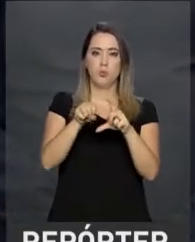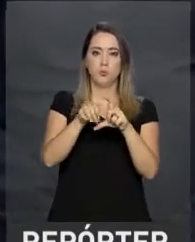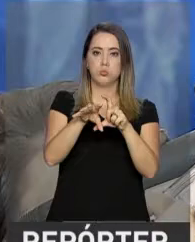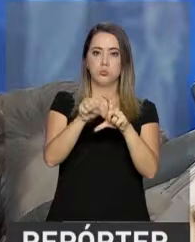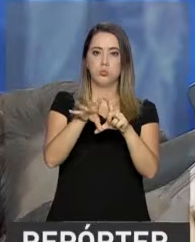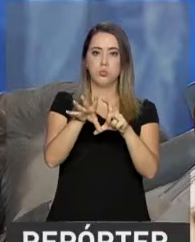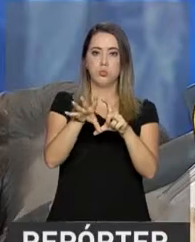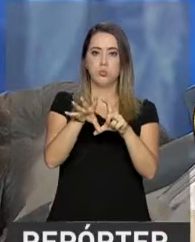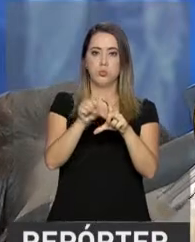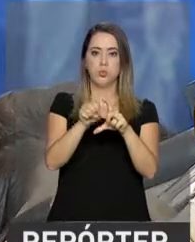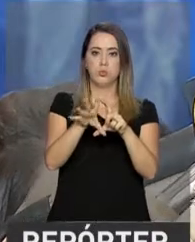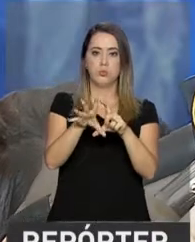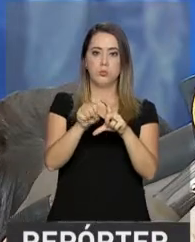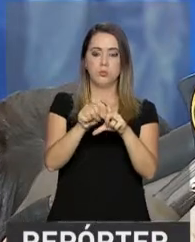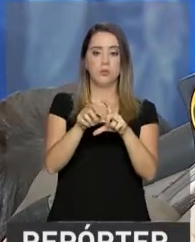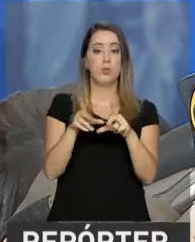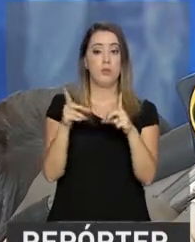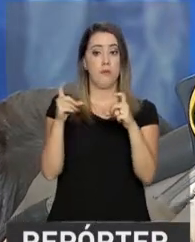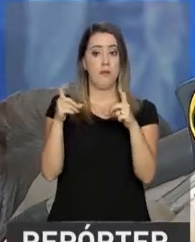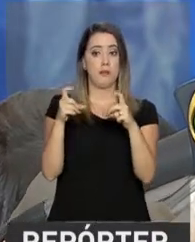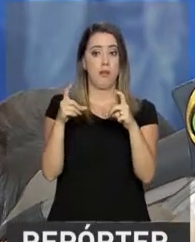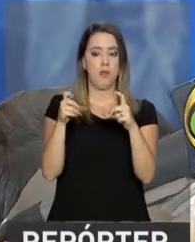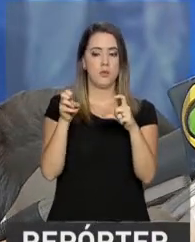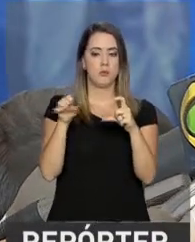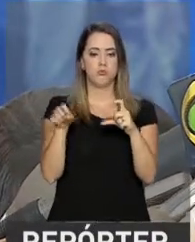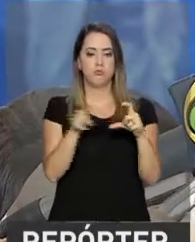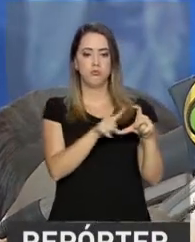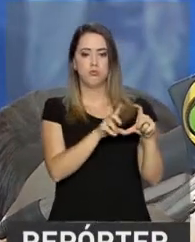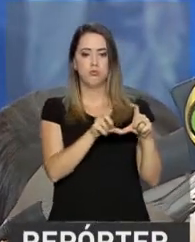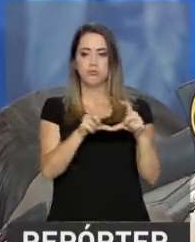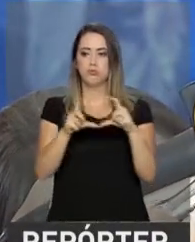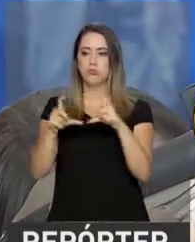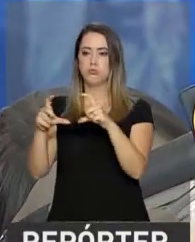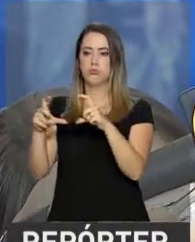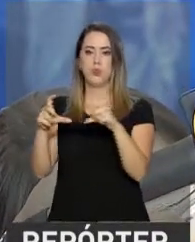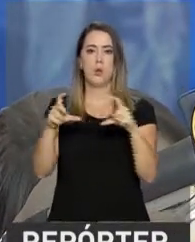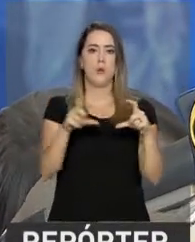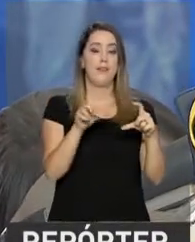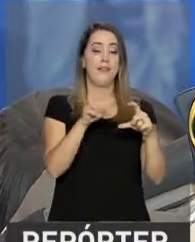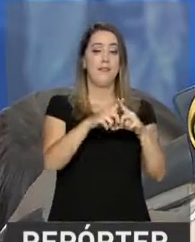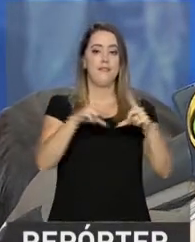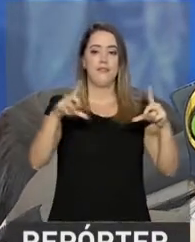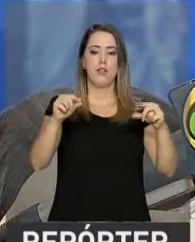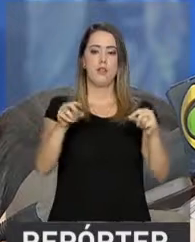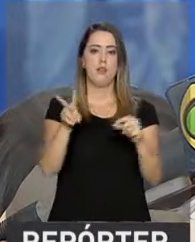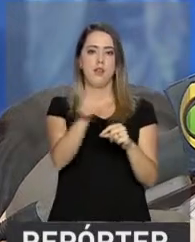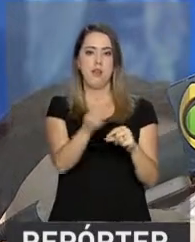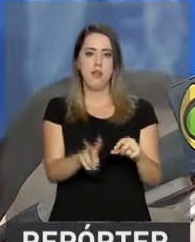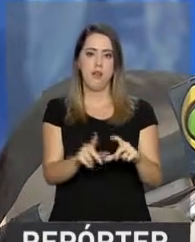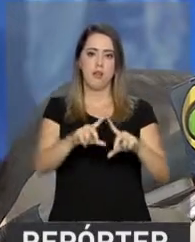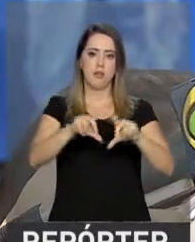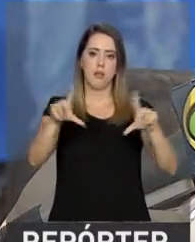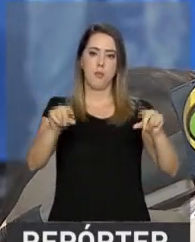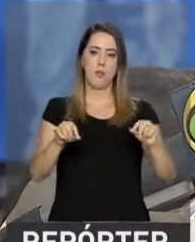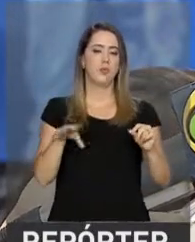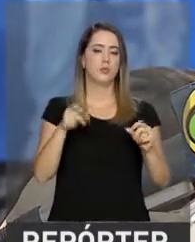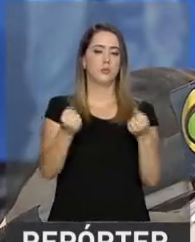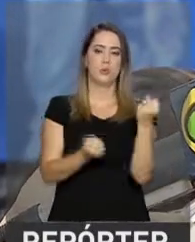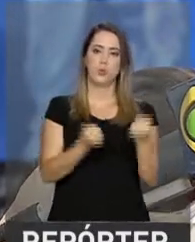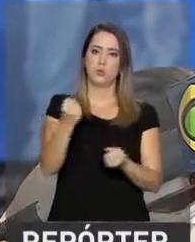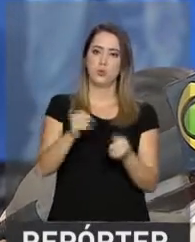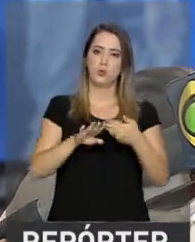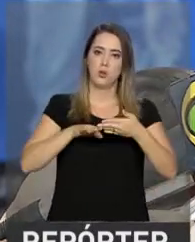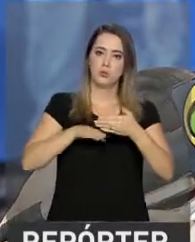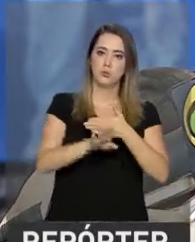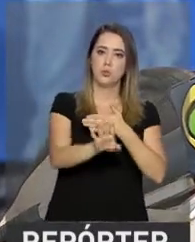brasil são câmeras que monitoram e que registram as placas lêem as placas de todos os automóveis que passam